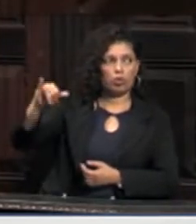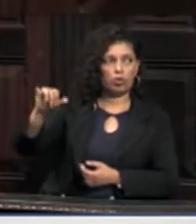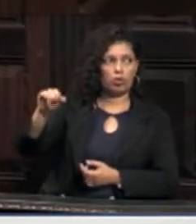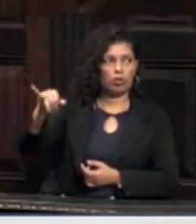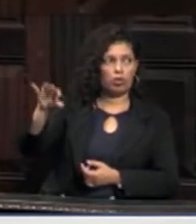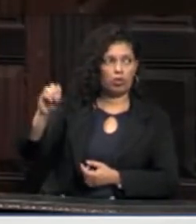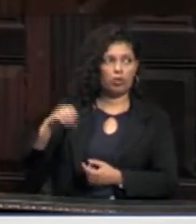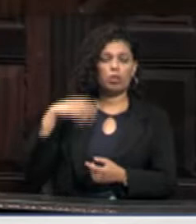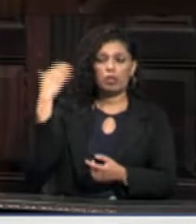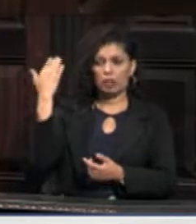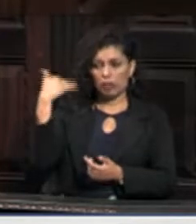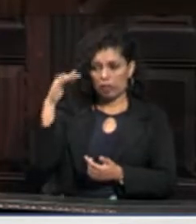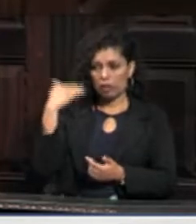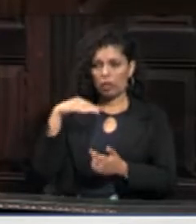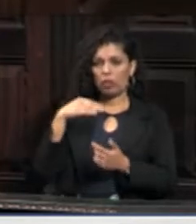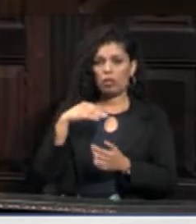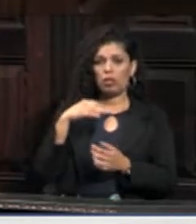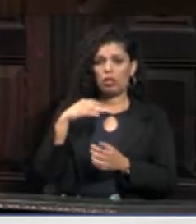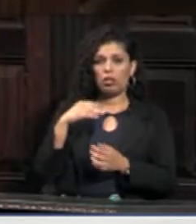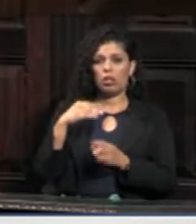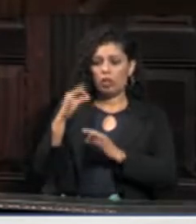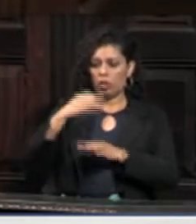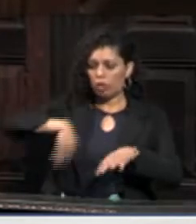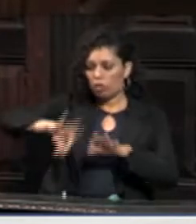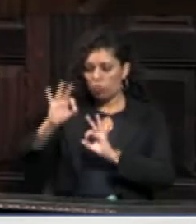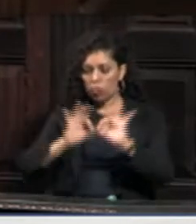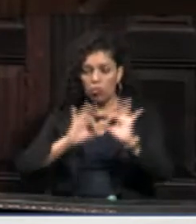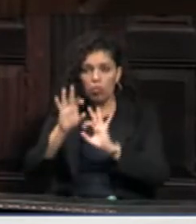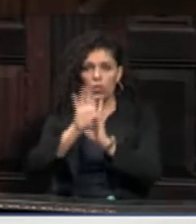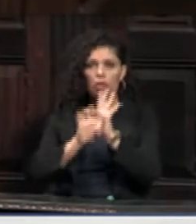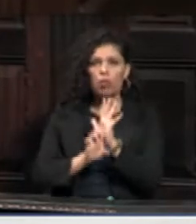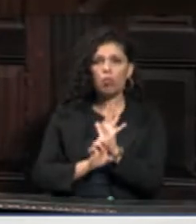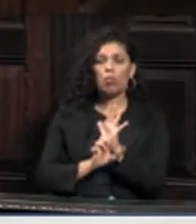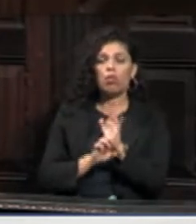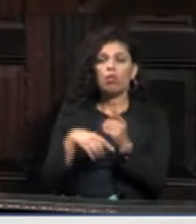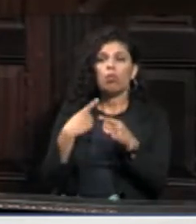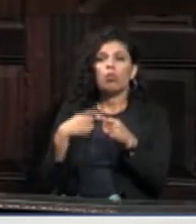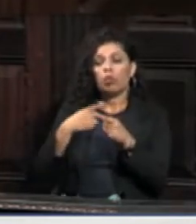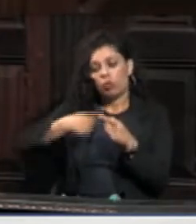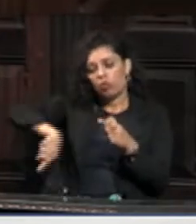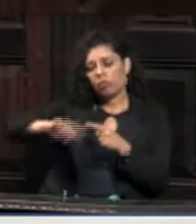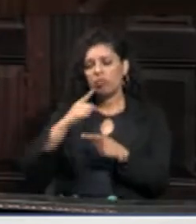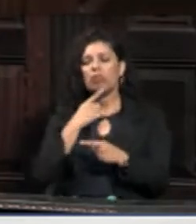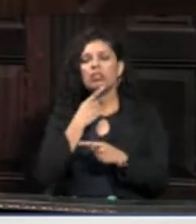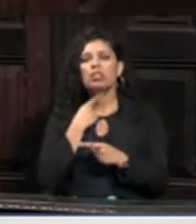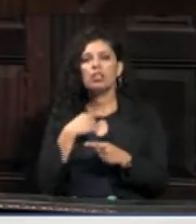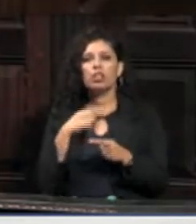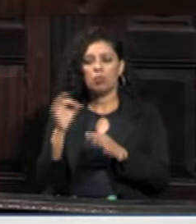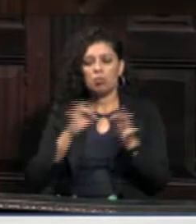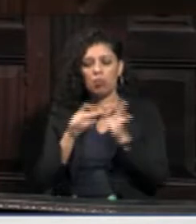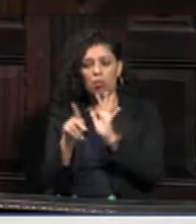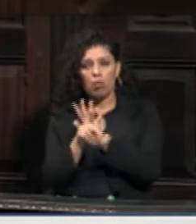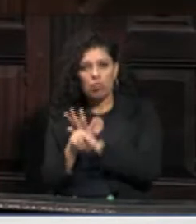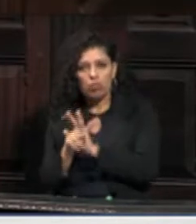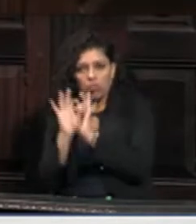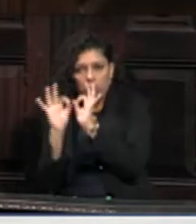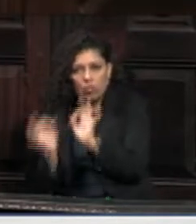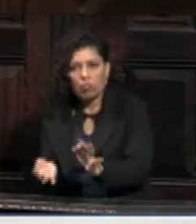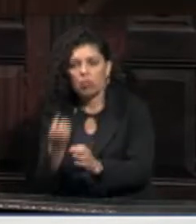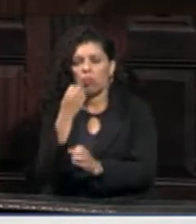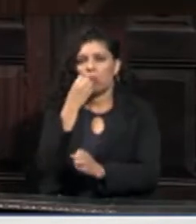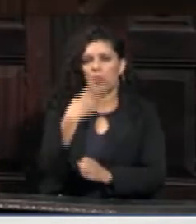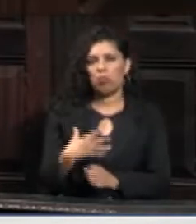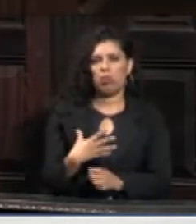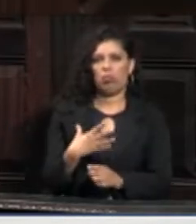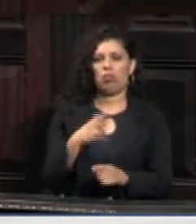dessas emendas, porque, de novo, é importante que se acabe, ou pelo menos que se abra essa caixa preta do sistema de regulação, que